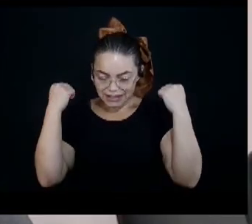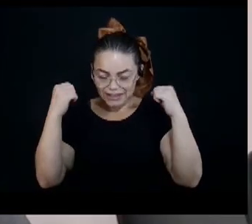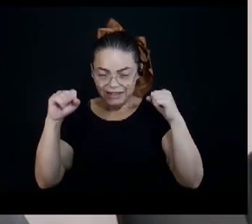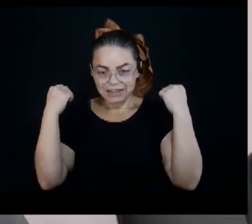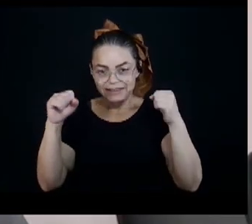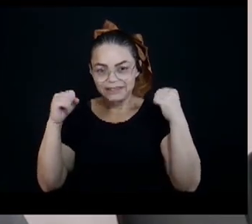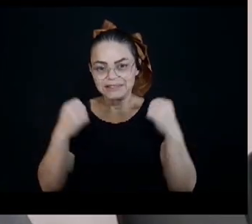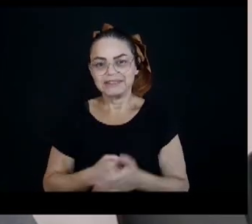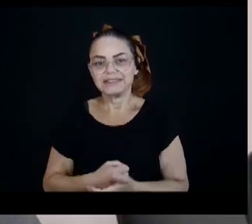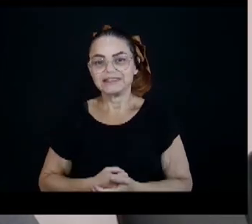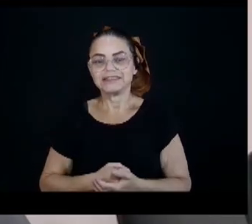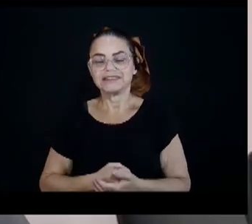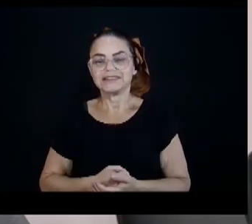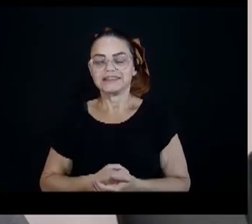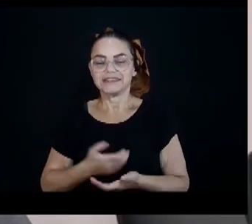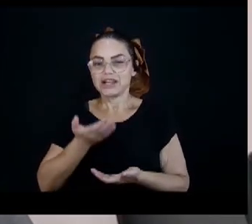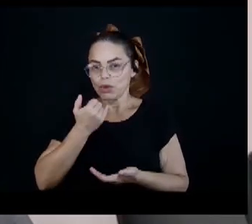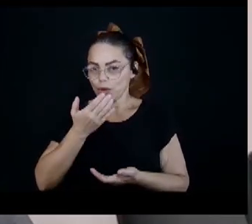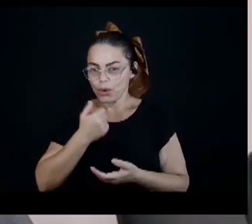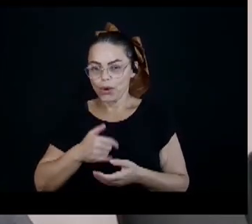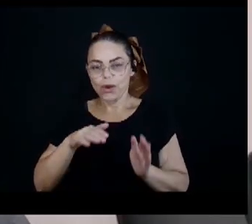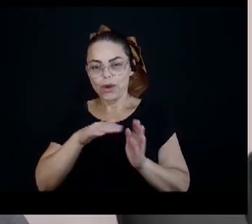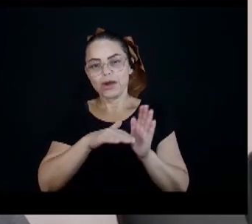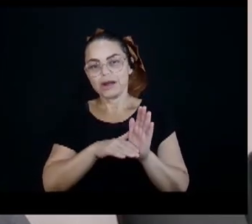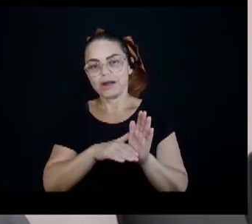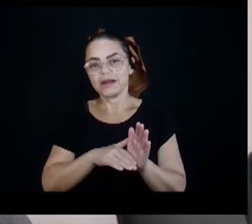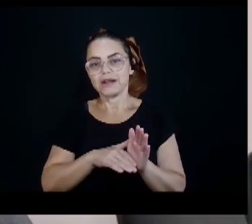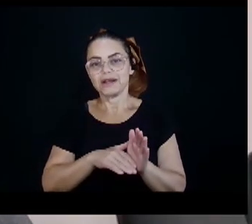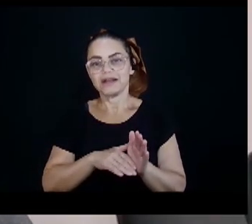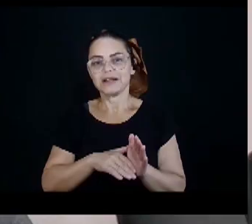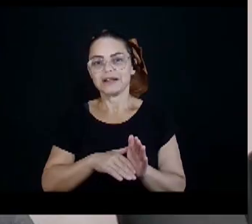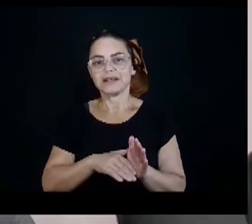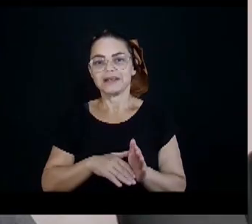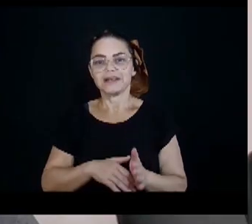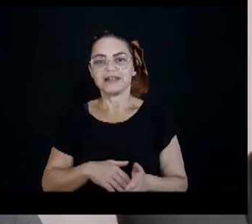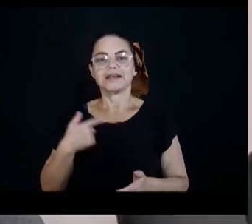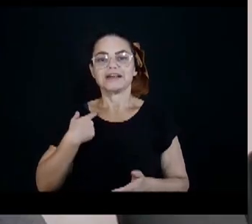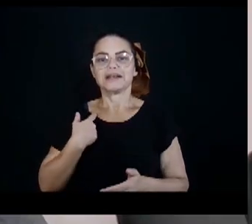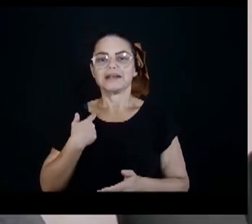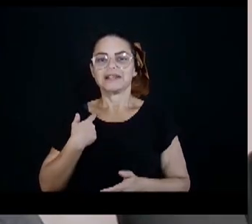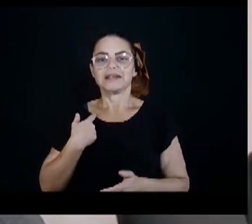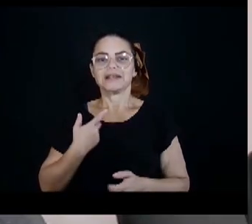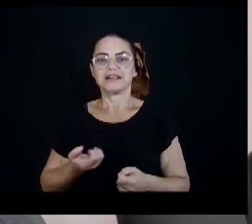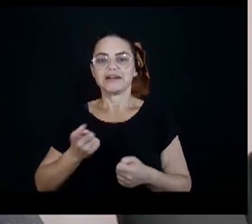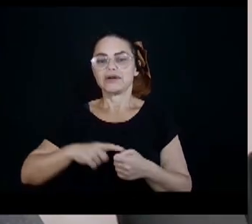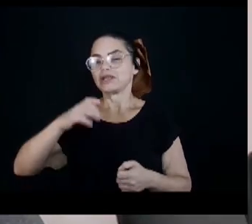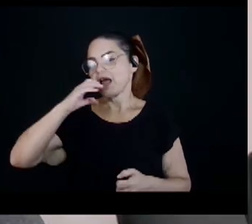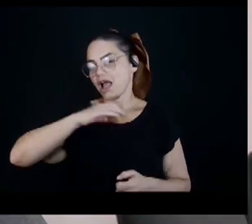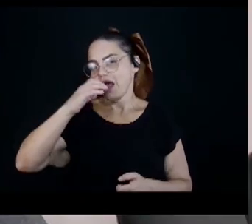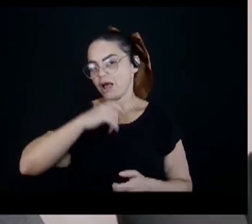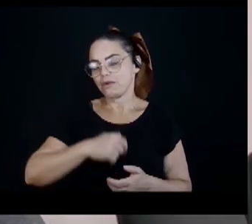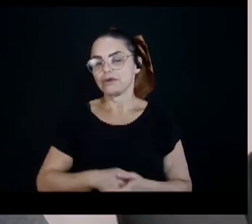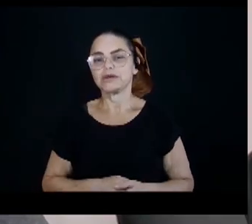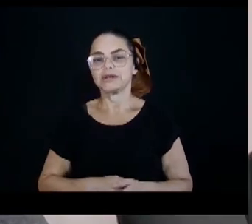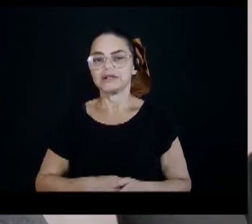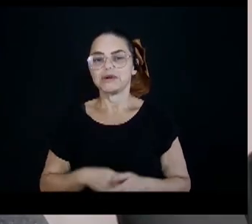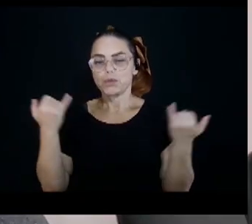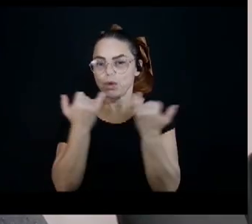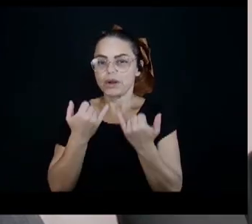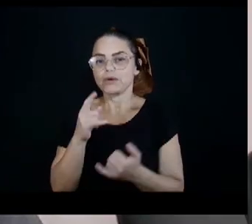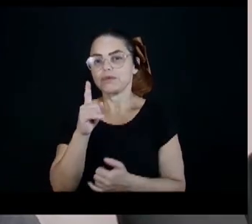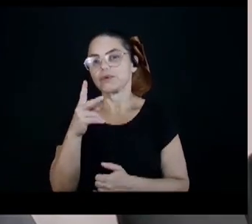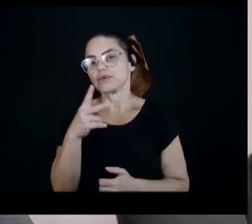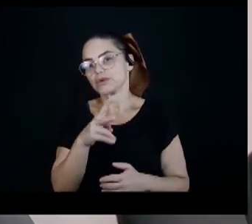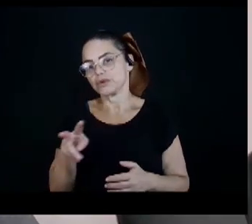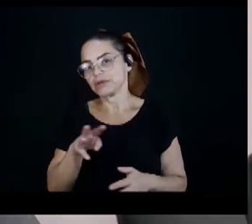ela se você fizer uma dieta, ela traz um retorno rápido. 1, 2, 3 semanas. O que está te trazendo